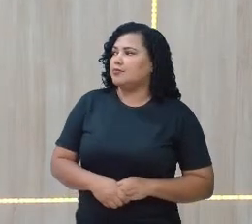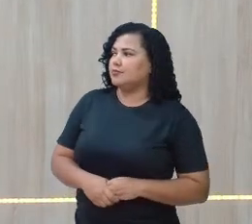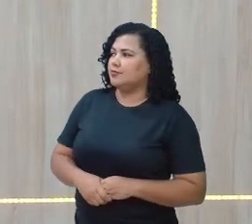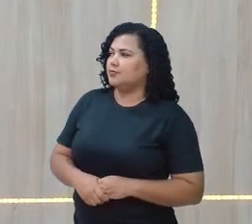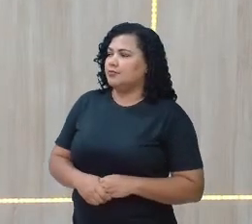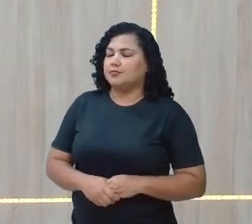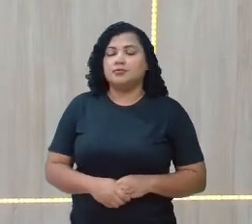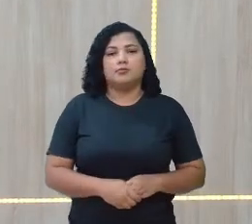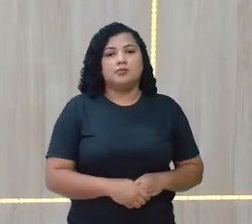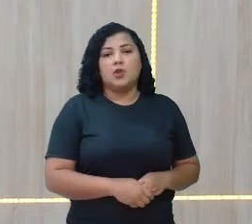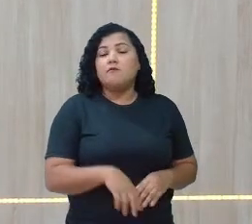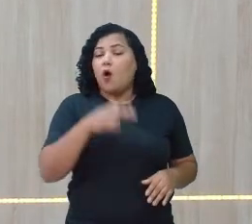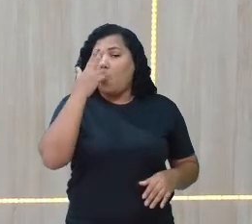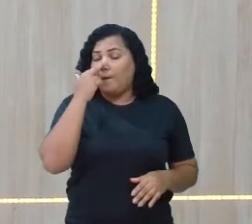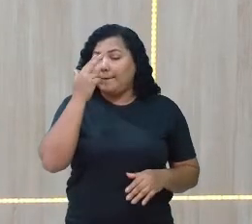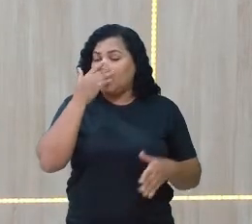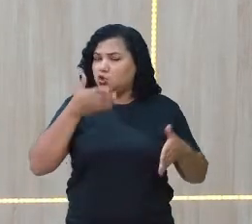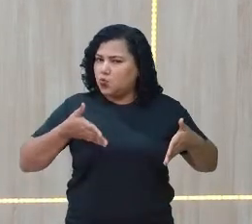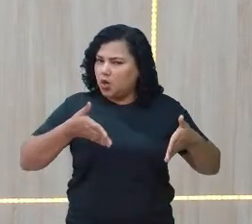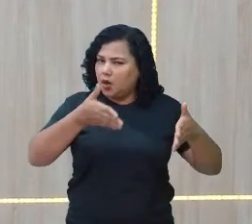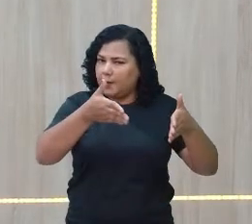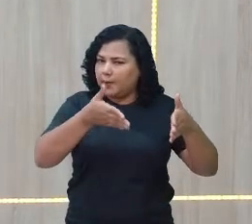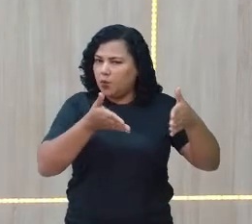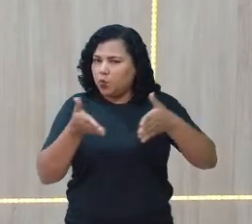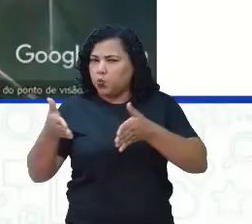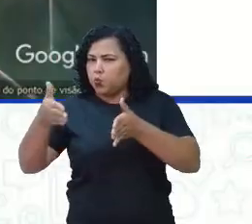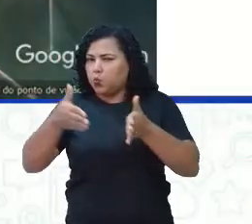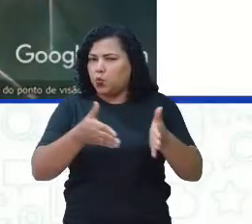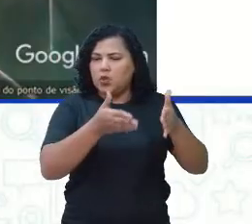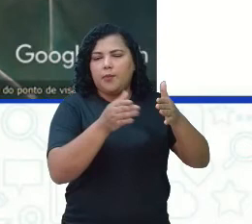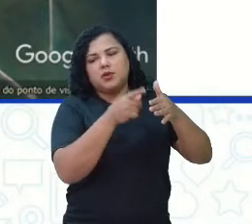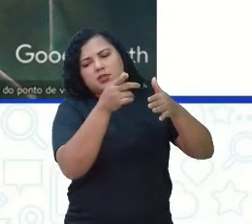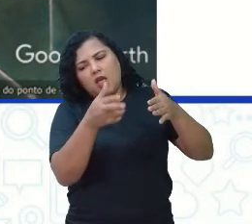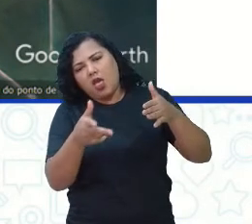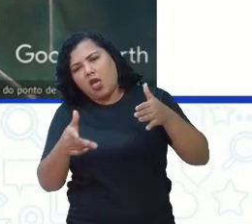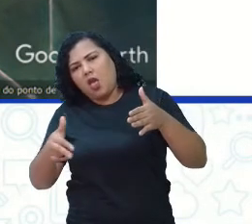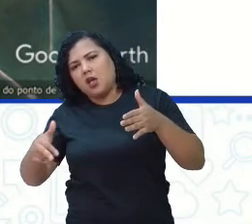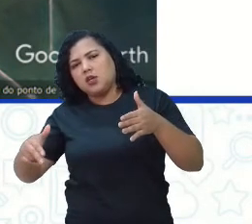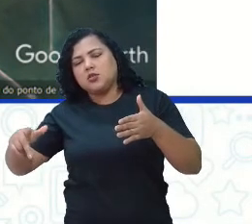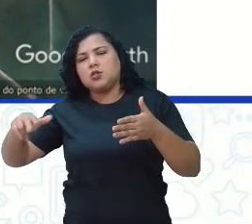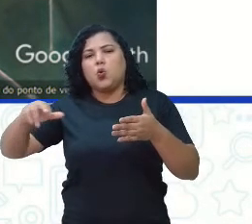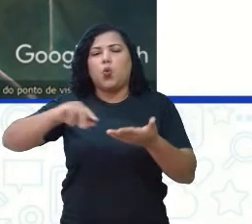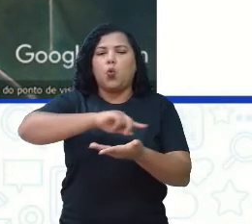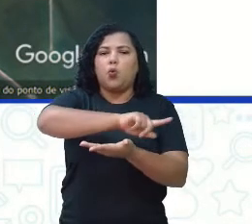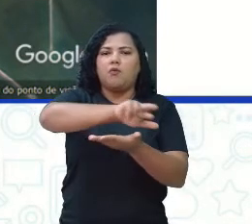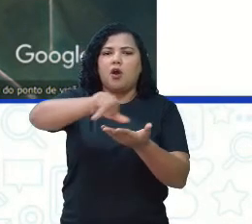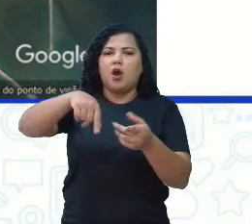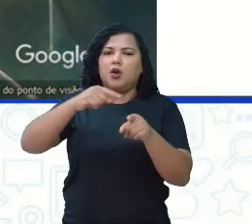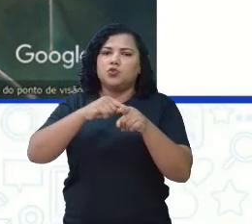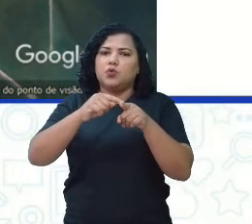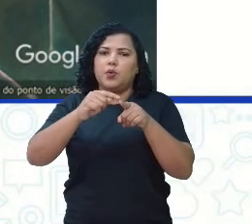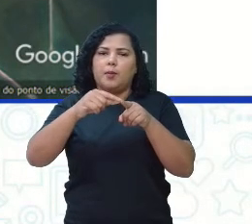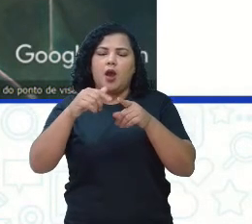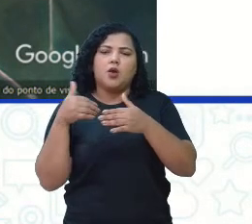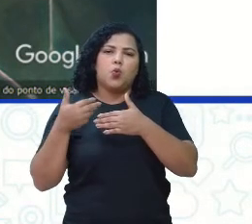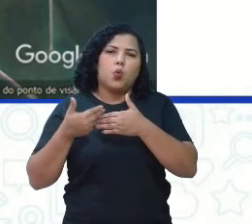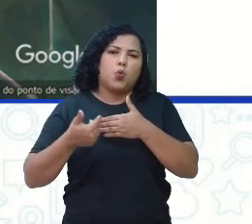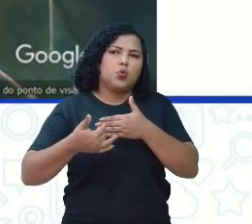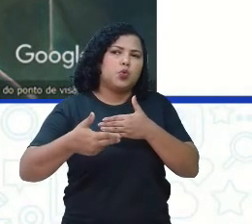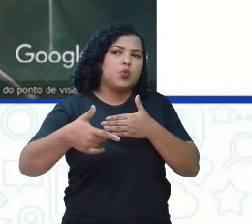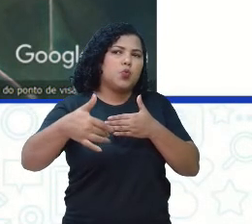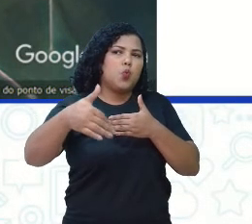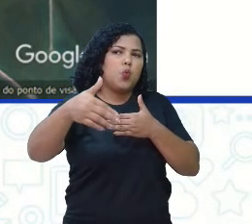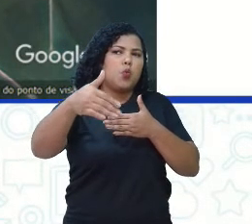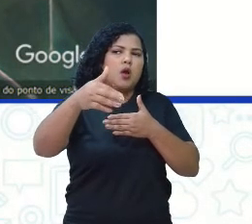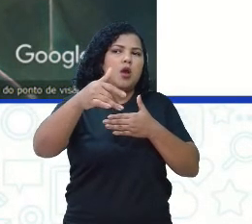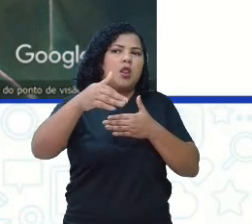do trem anterior até a Praça do Entroncamento, mas depois ele desce para o Espinheiro, Aflitos, Encruzilhada, depois segue, né? Na